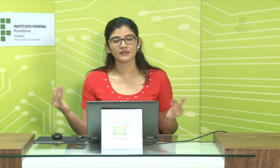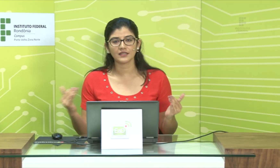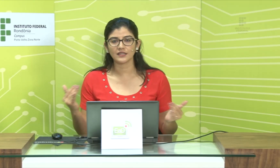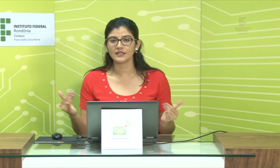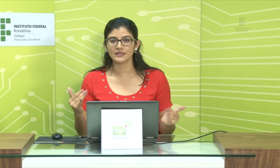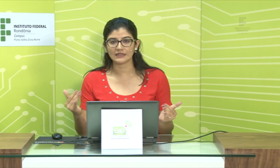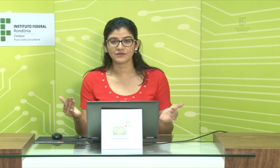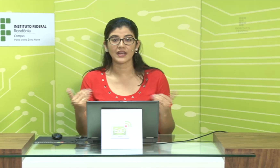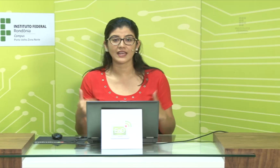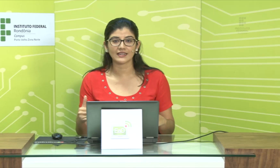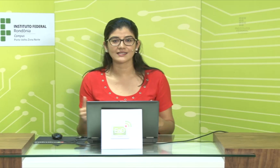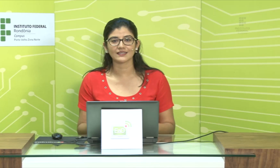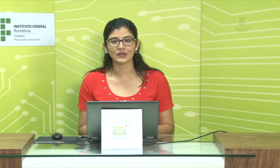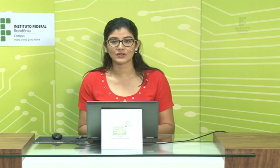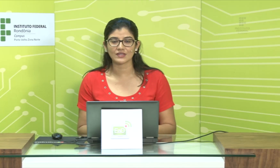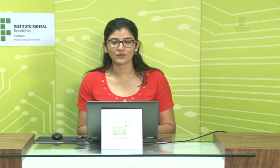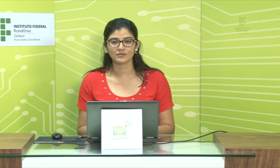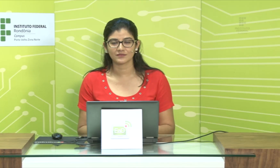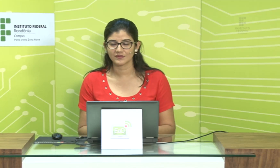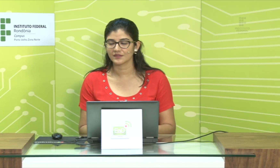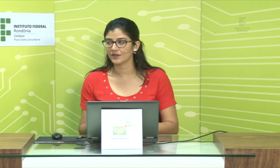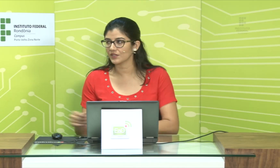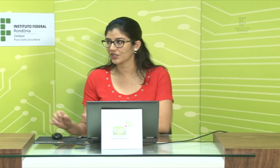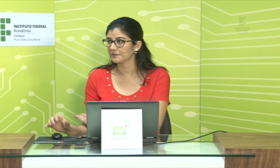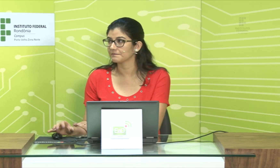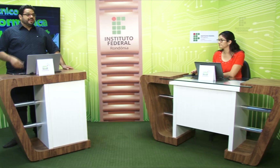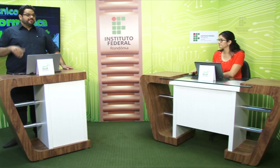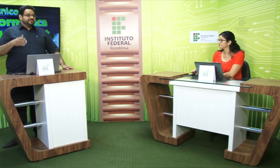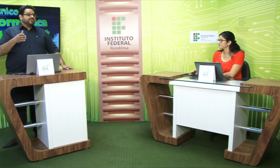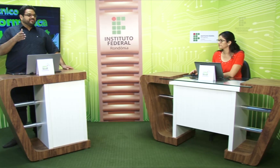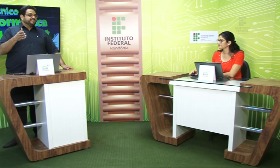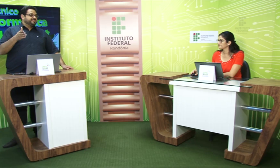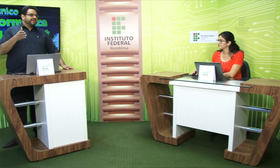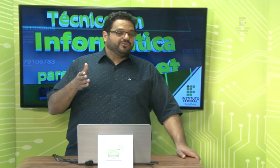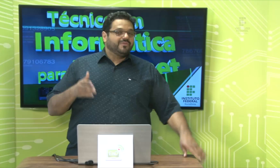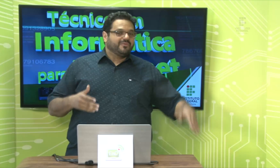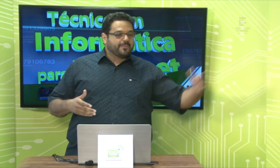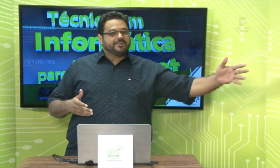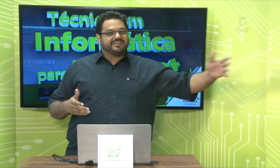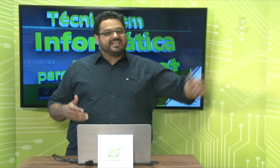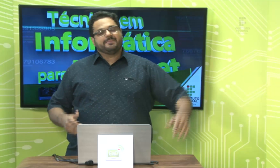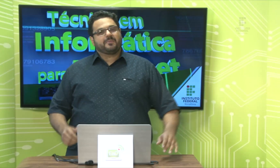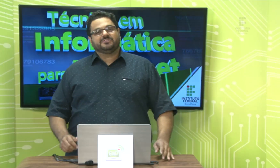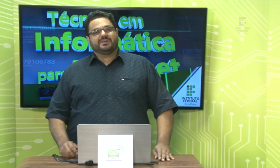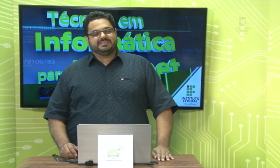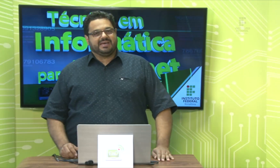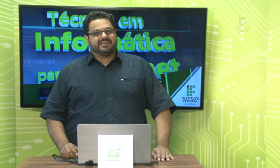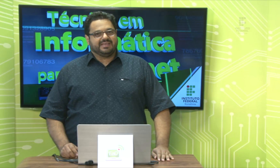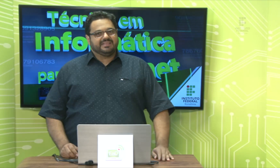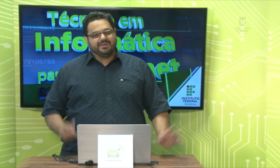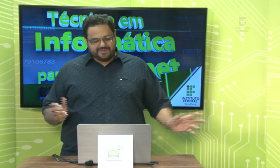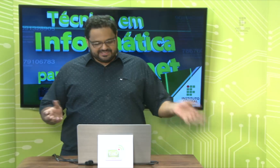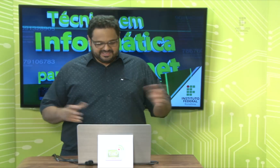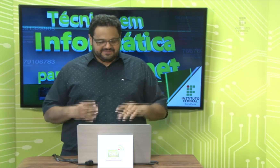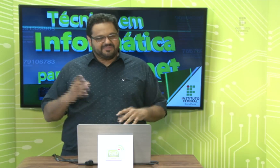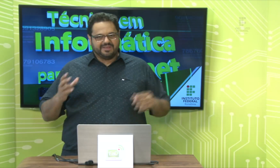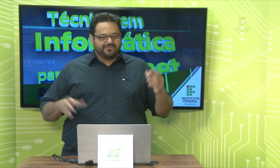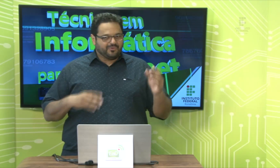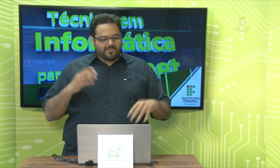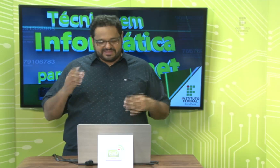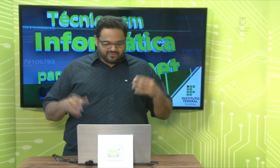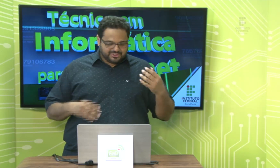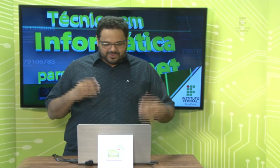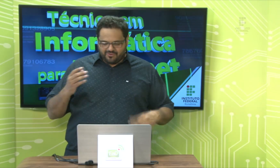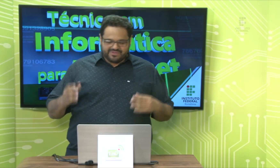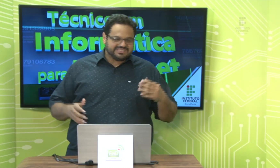buscar e ver aquele que se adequa ao seu linguajar. Pessoal, se vocês tiverem dúvida, pode fazer aqui para a professora Sara, tá? Então eu